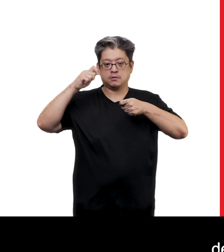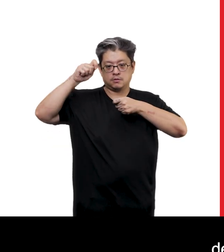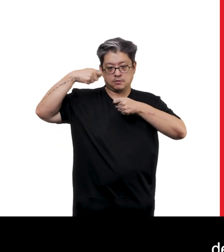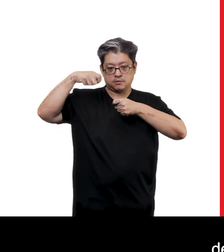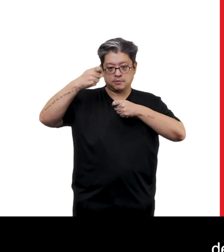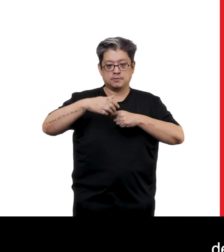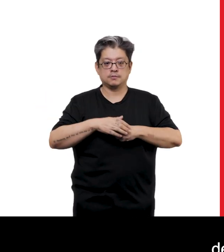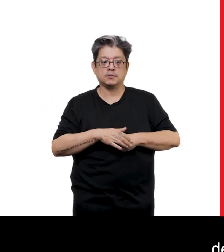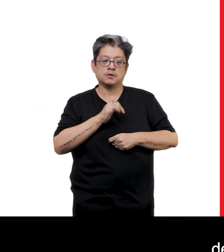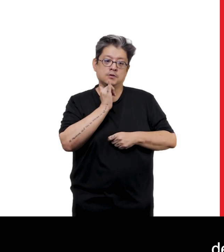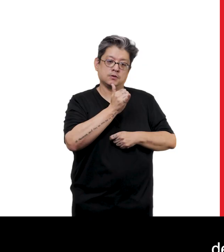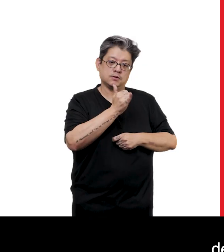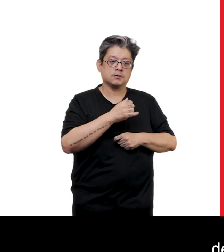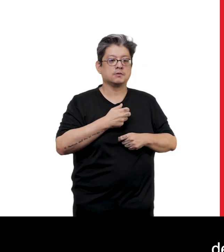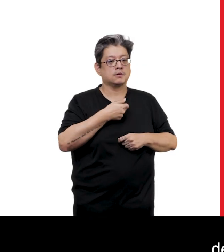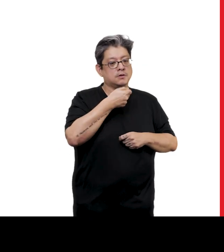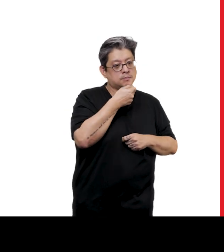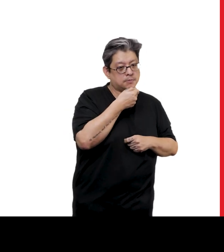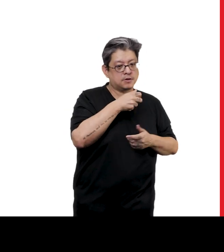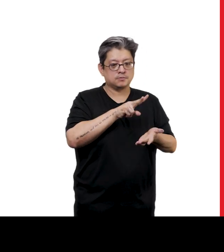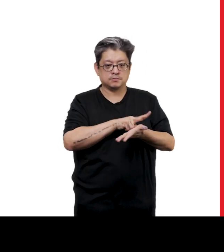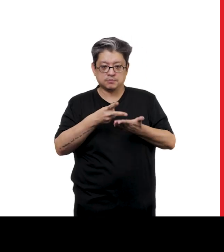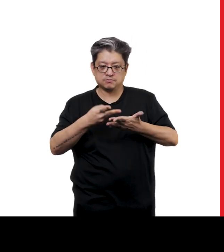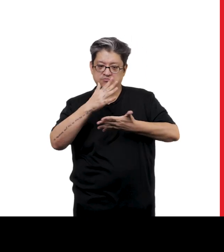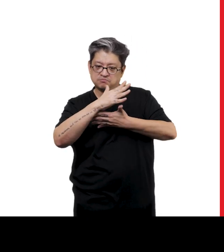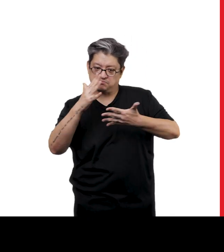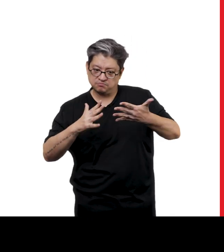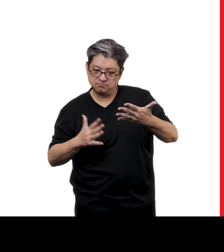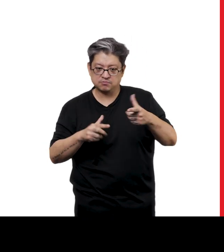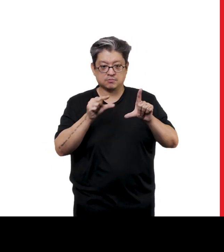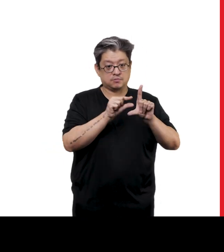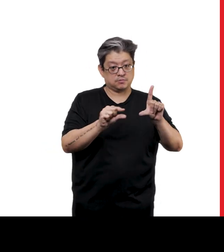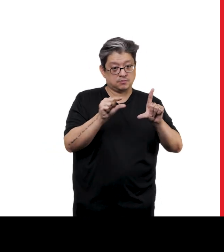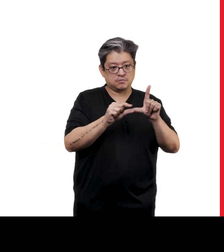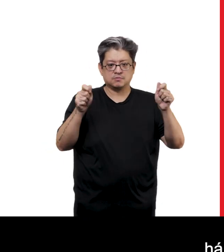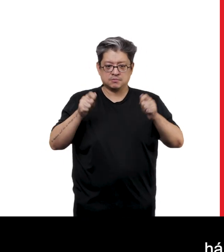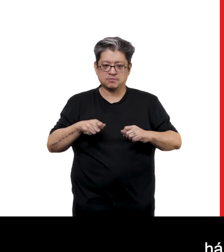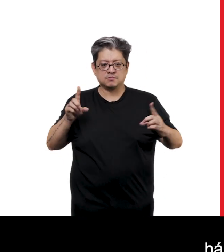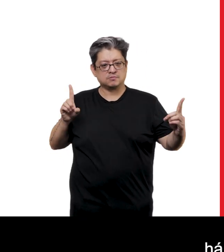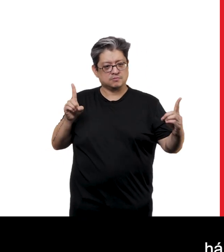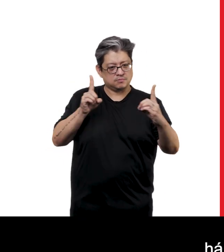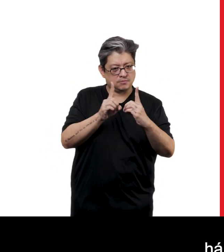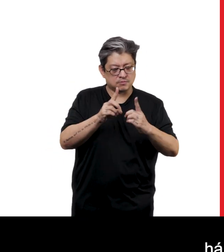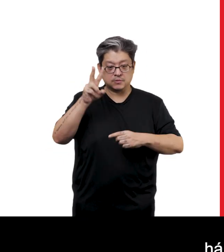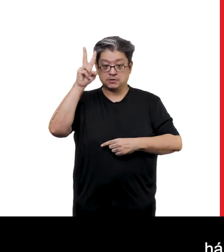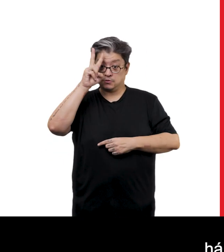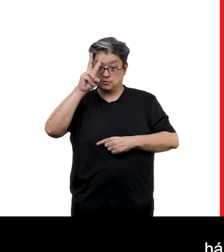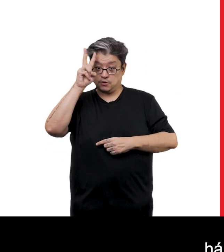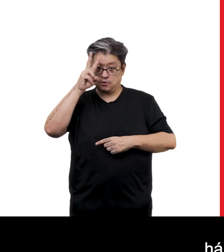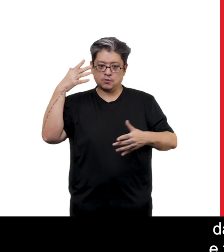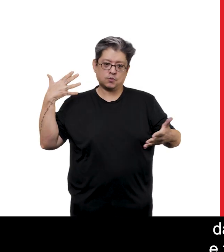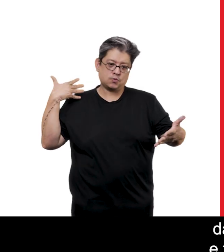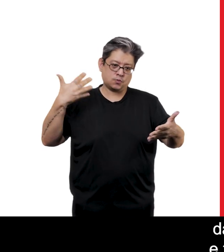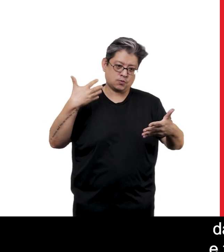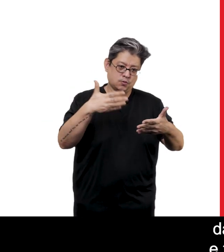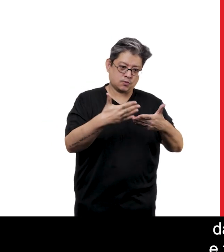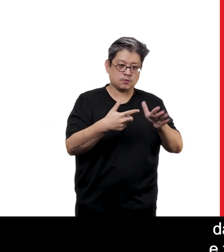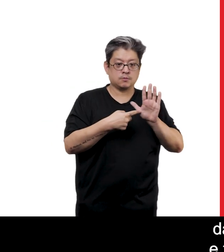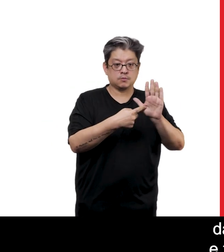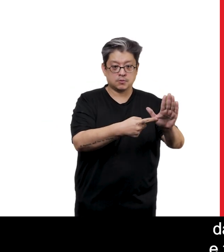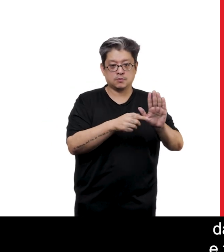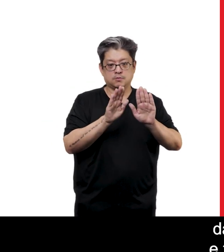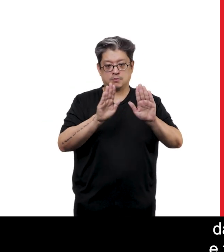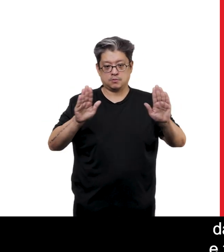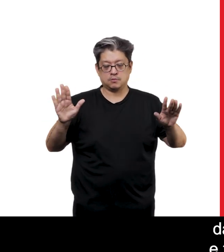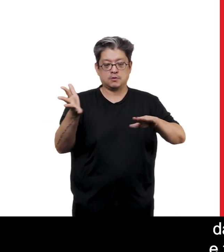museu dedicada às histórias do MASP. Na entrada da galeria, há um caderno em fonte ampliada das legendas de